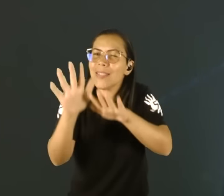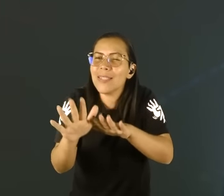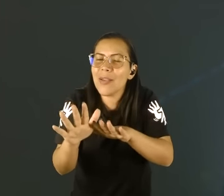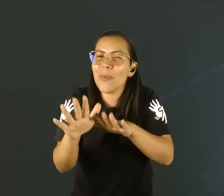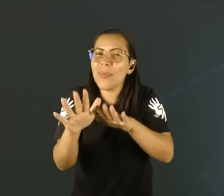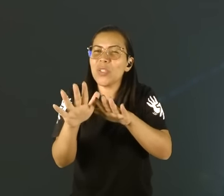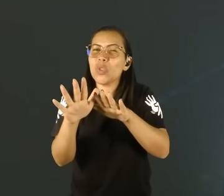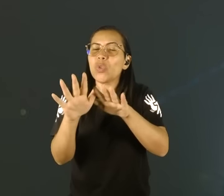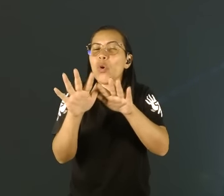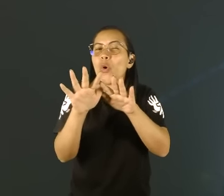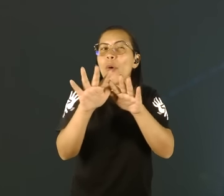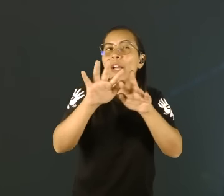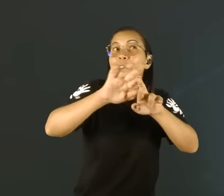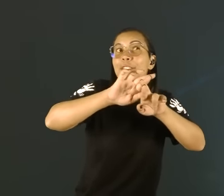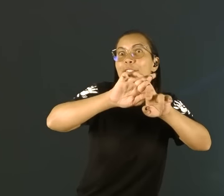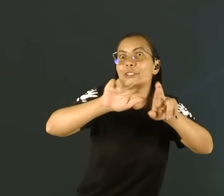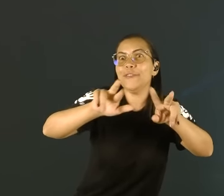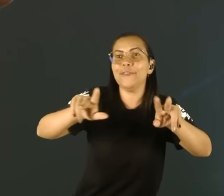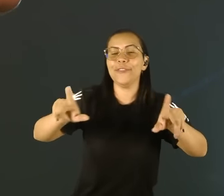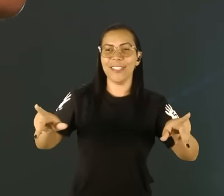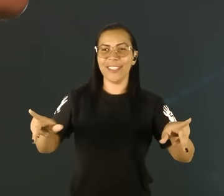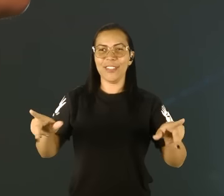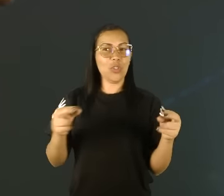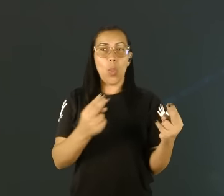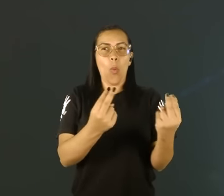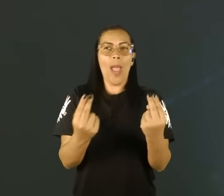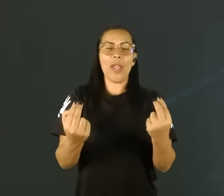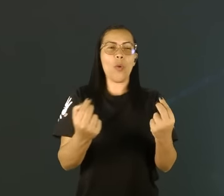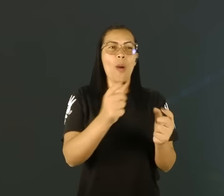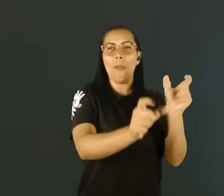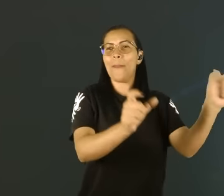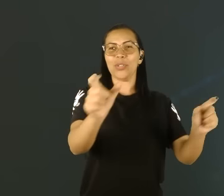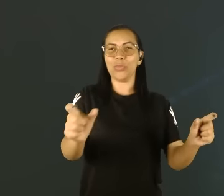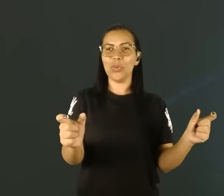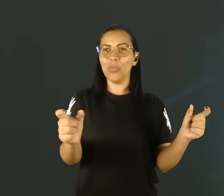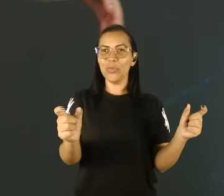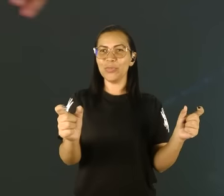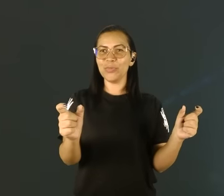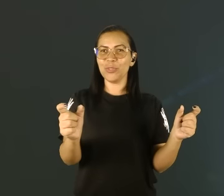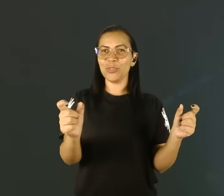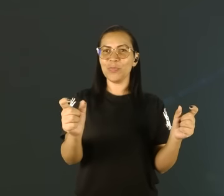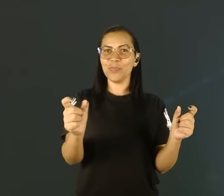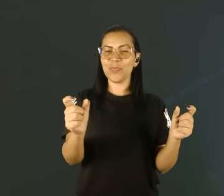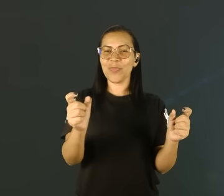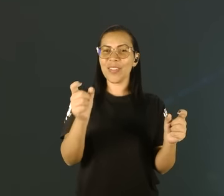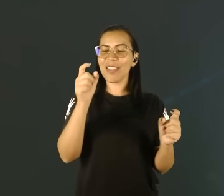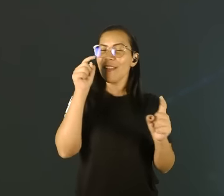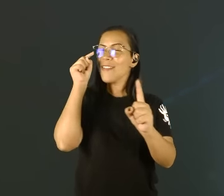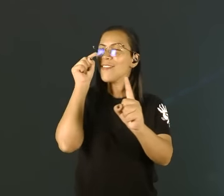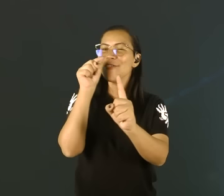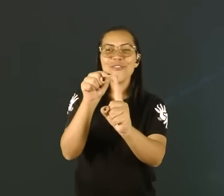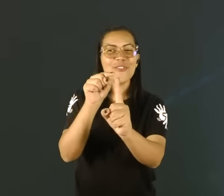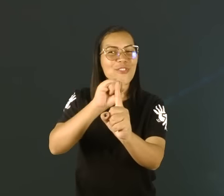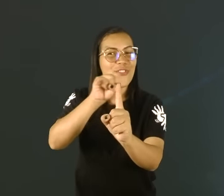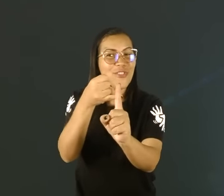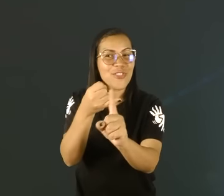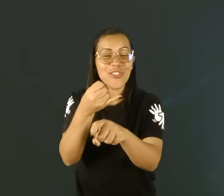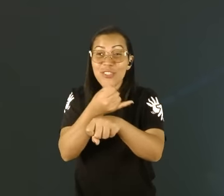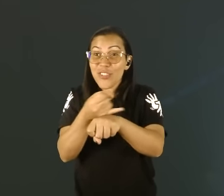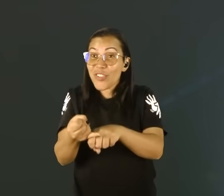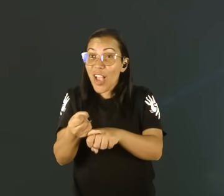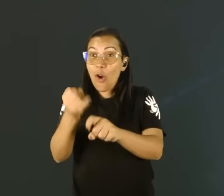de presente que você imagina. Ele acabou de ser abençoado por Isaac. E a consequência da bênção